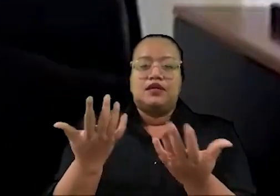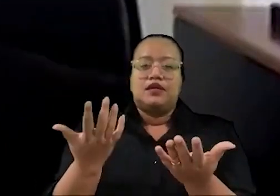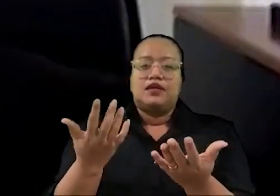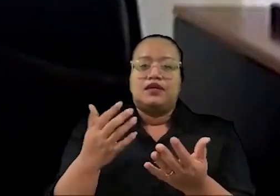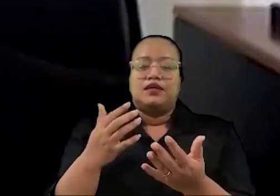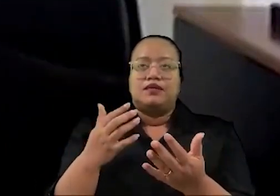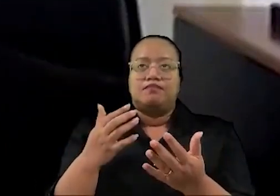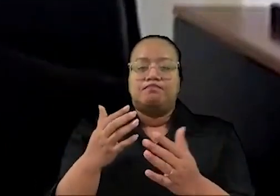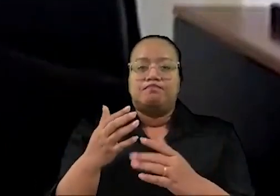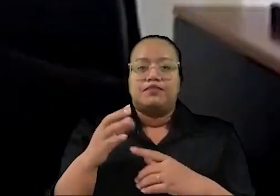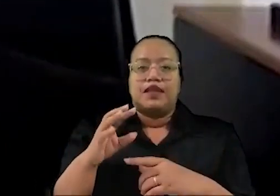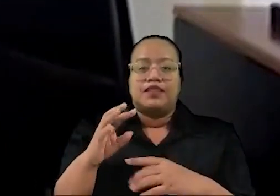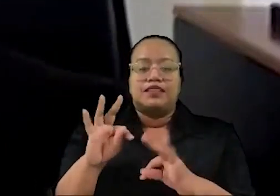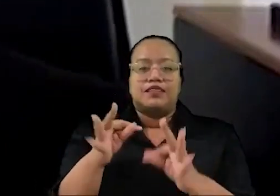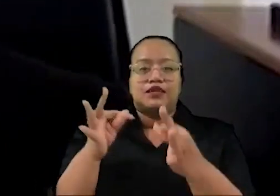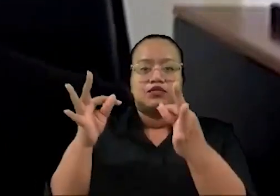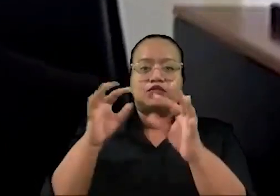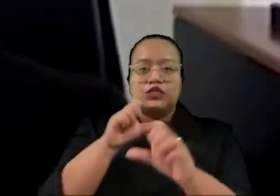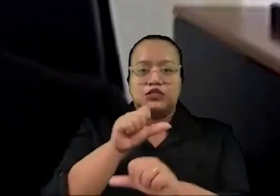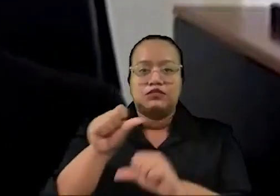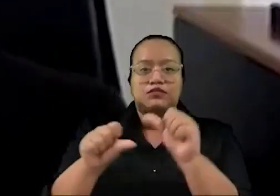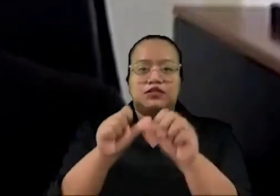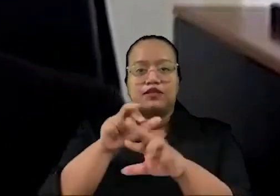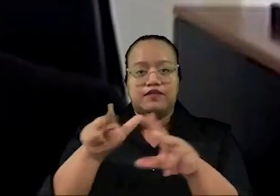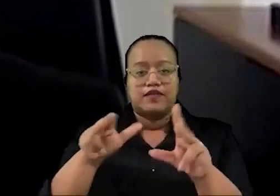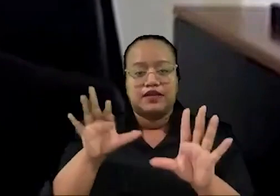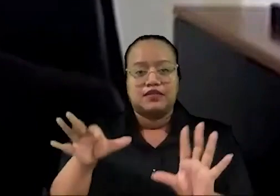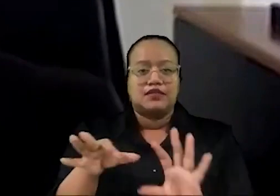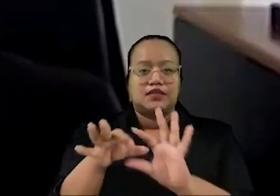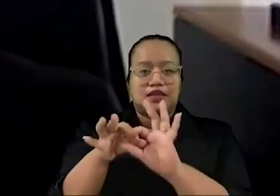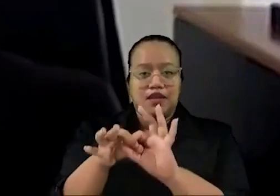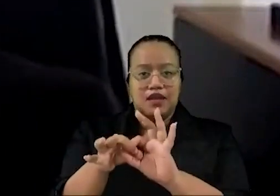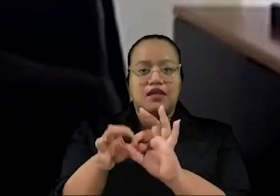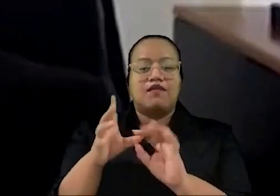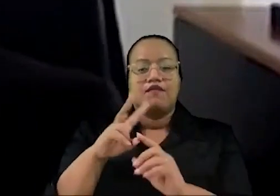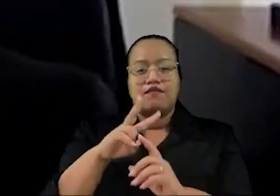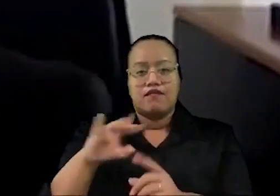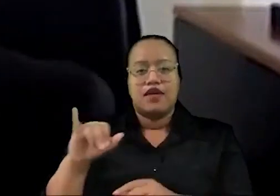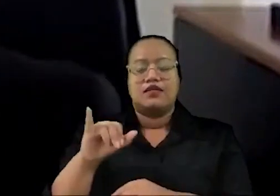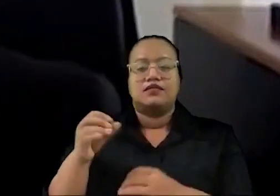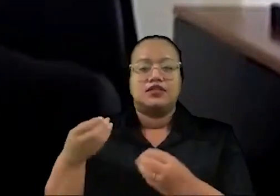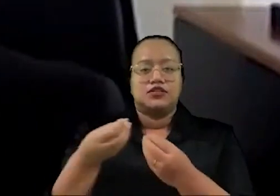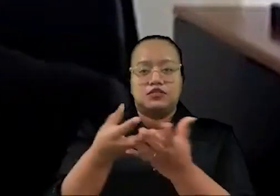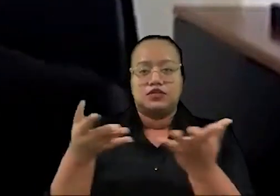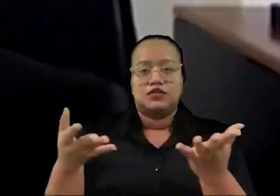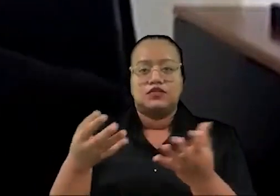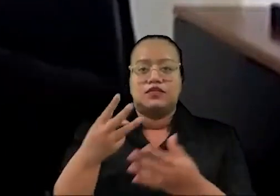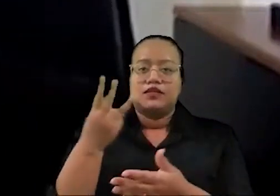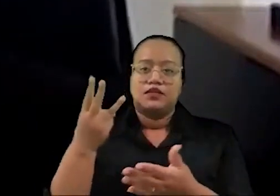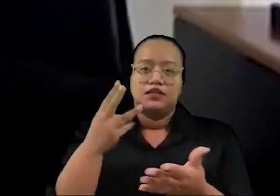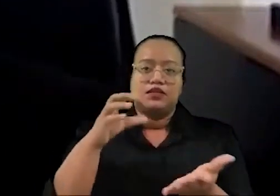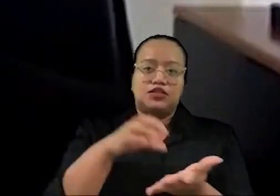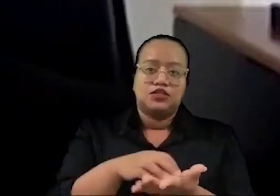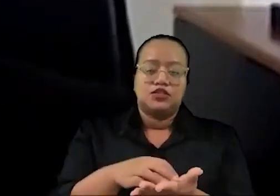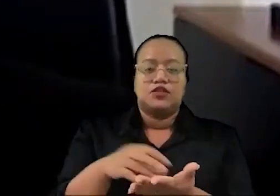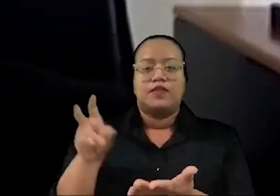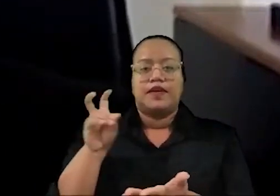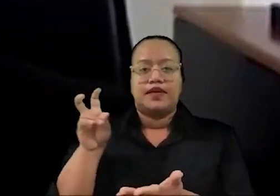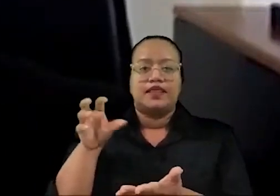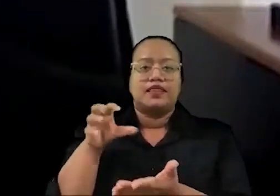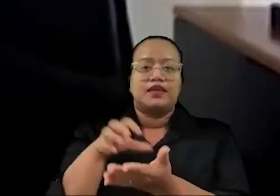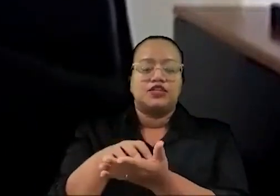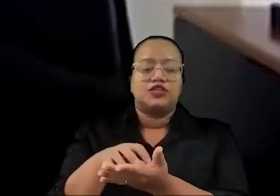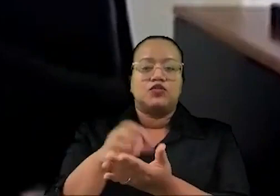nosso PJE, isso também vai estar disponível para a terceira região, para a quinta região, porque nós estamos alinhados nessa estratégia nacional